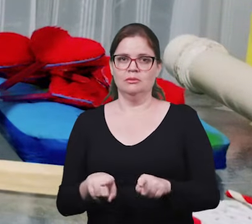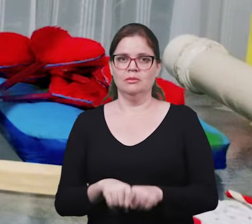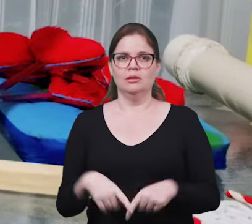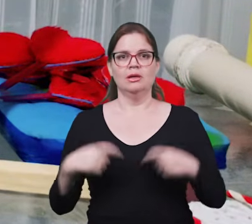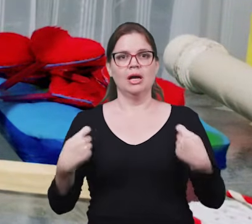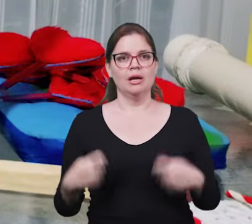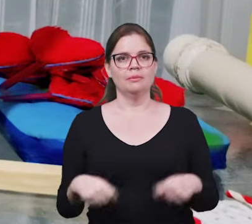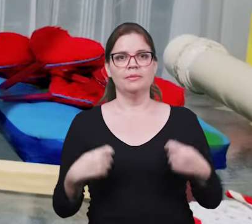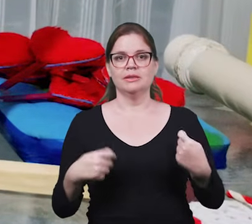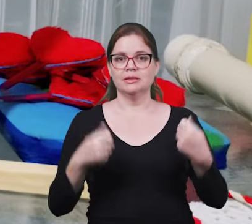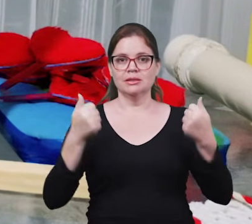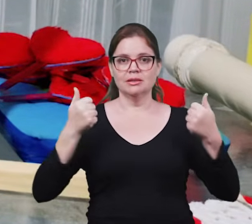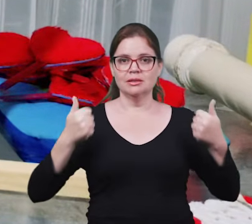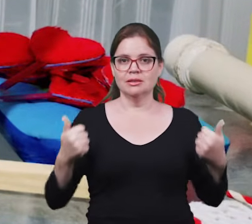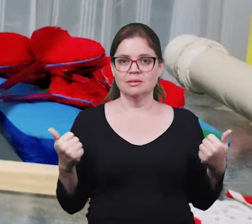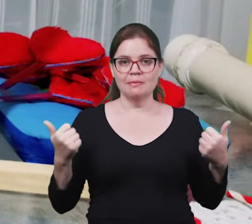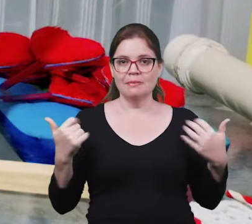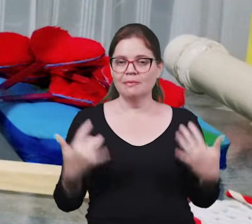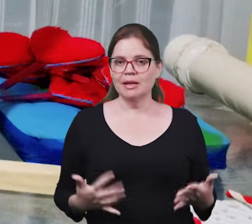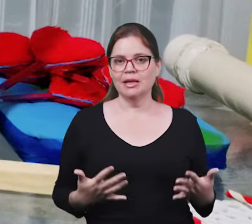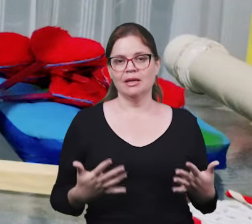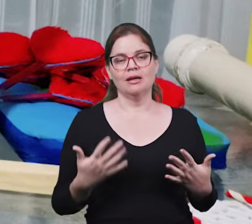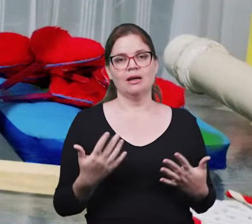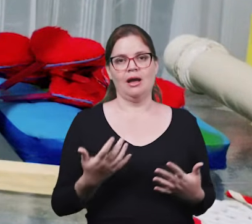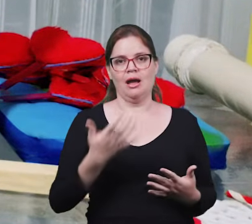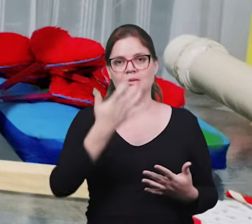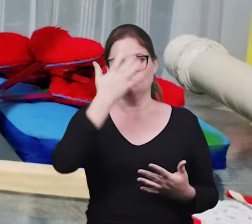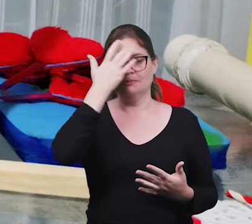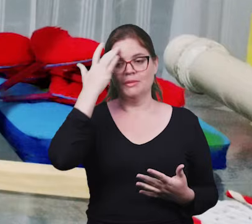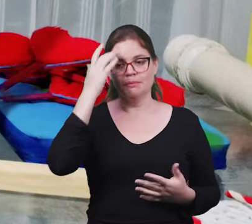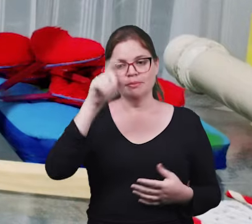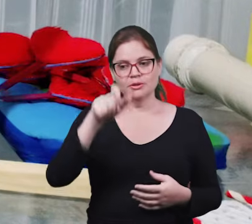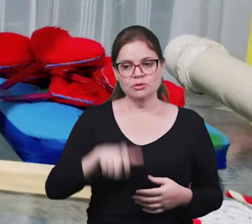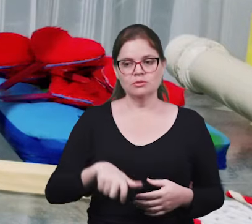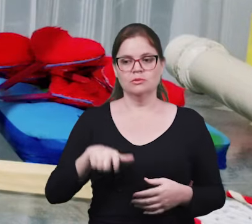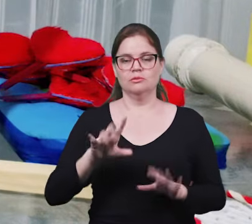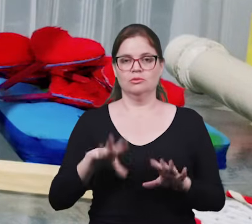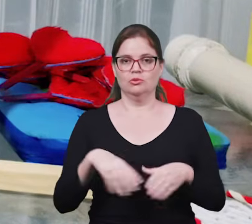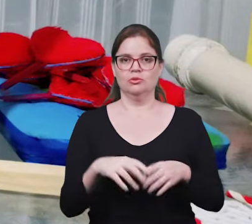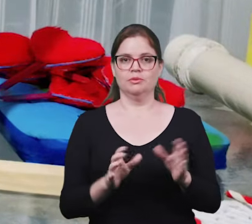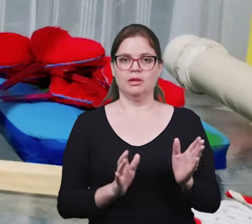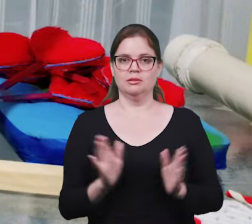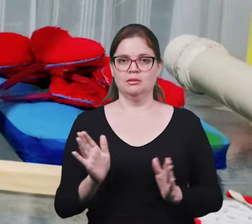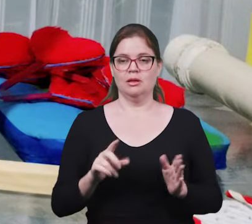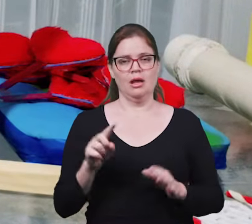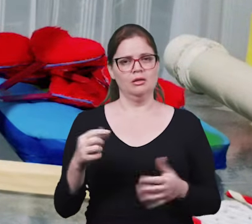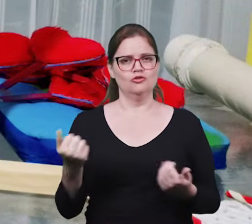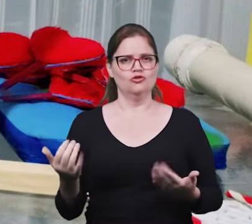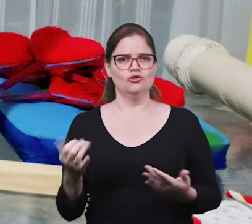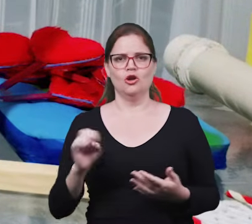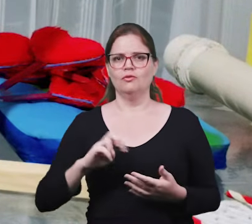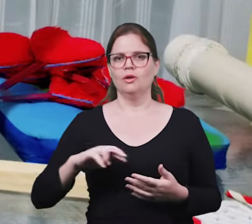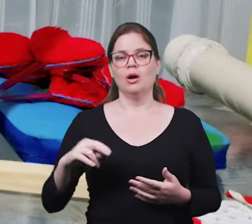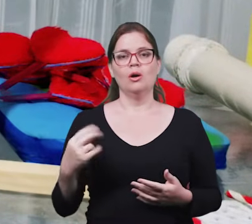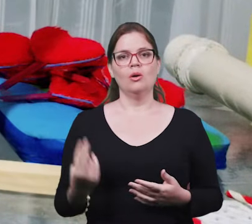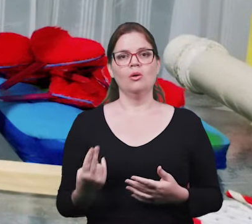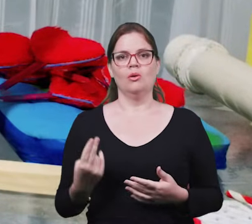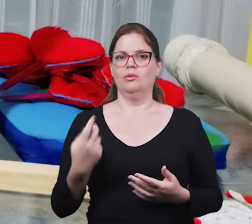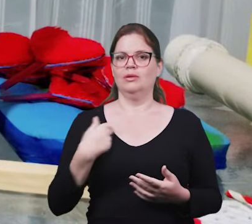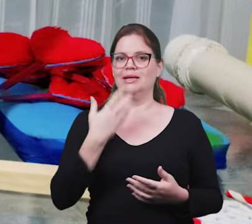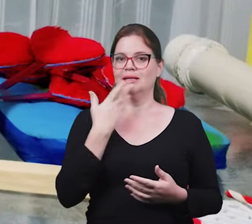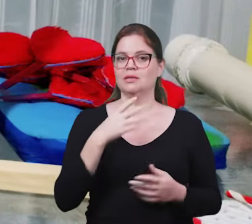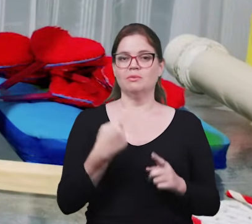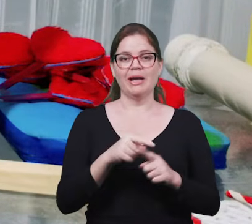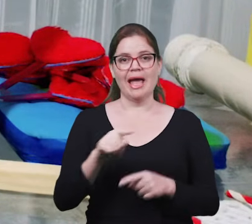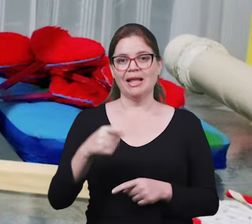explicar muito bem para essa criança que não entende, para esse jovem, né, adolescente ou criança, que não entende a linguagem figurada,